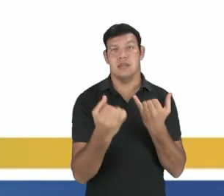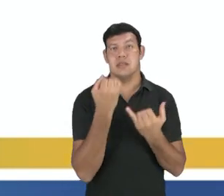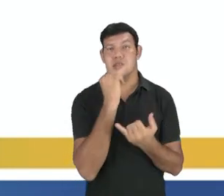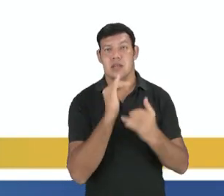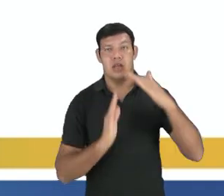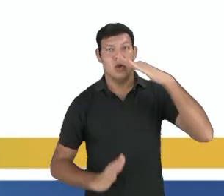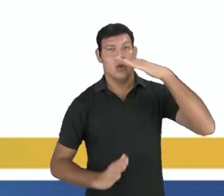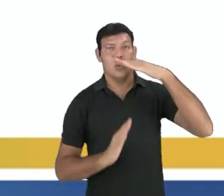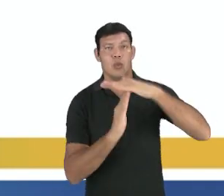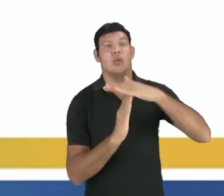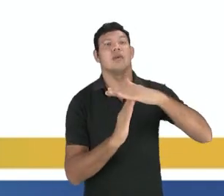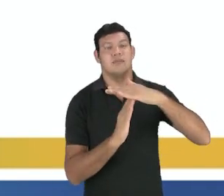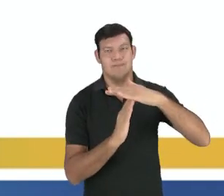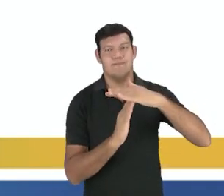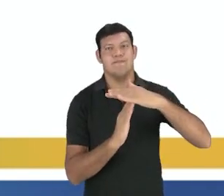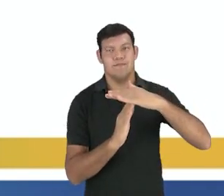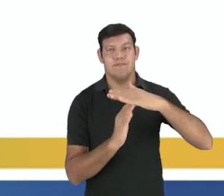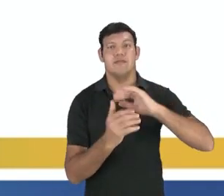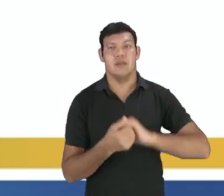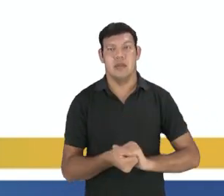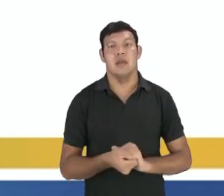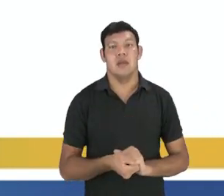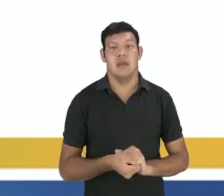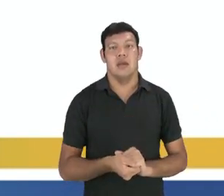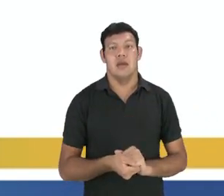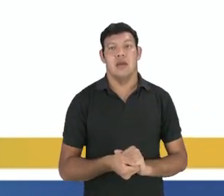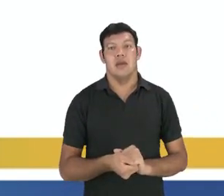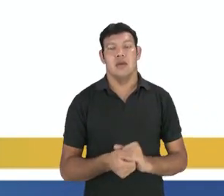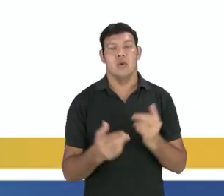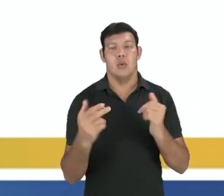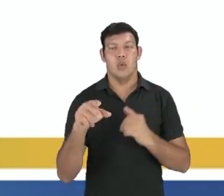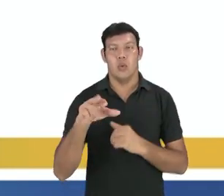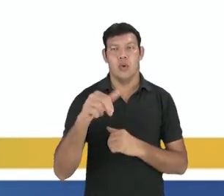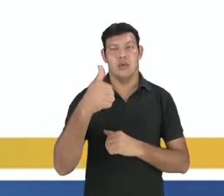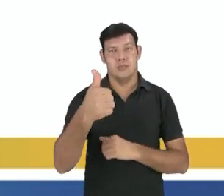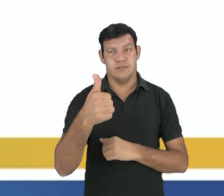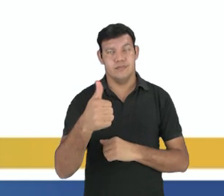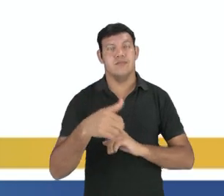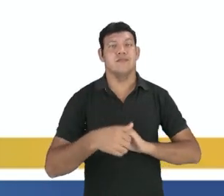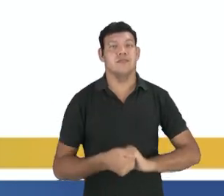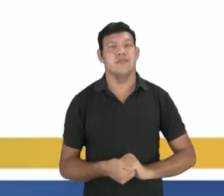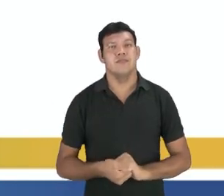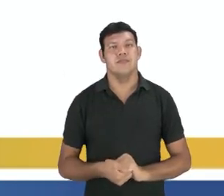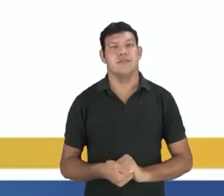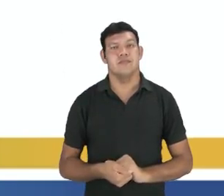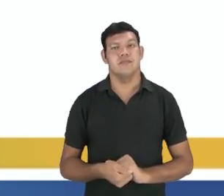maior divisor comum entre eles é 1. A gente tinha falado desse conceito no início da aula, certo?